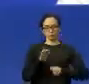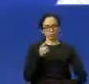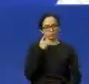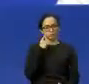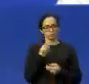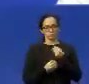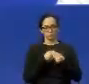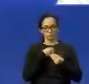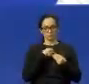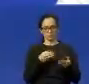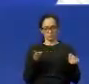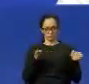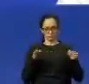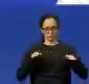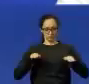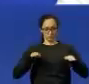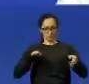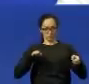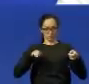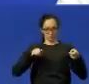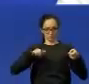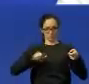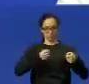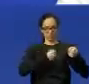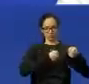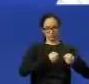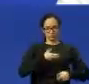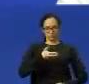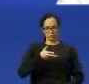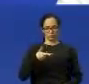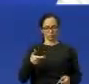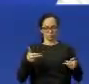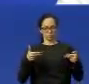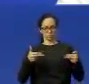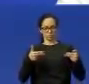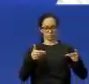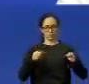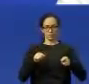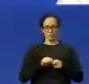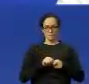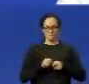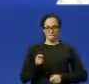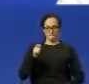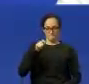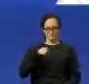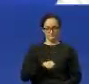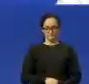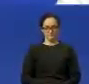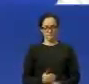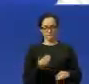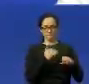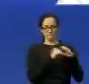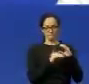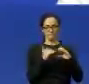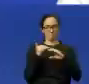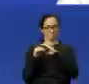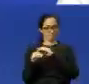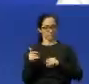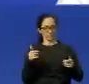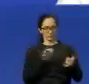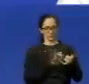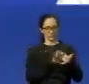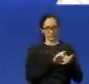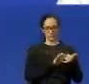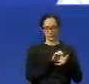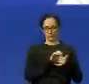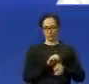dois motoristas, X e Y, que dirigem com a mesma velocidade constante e digitam a mesma mensagem em seus celulares. Só